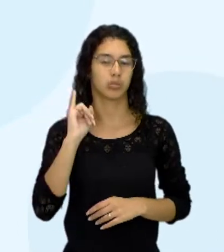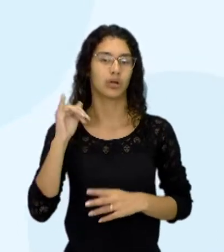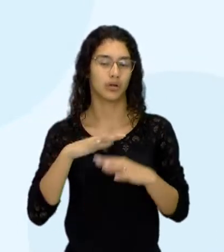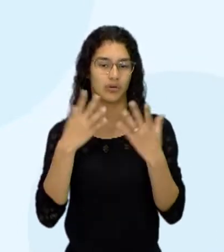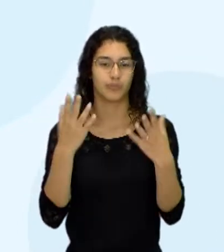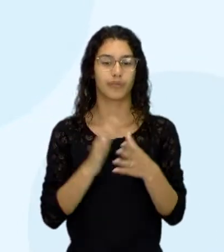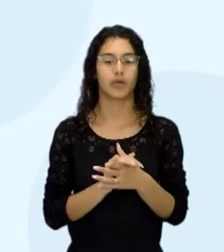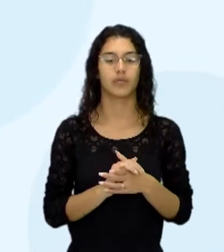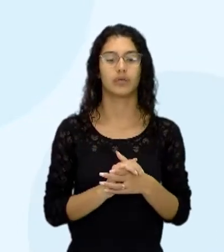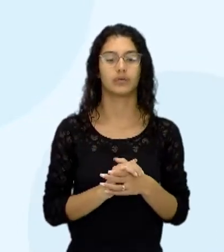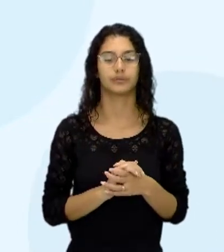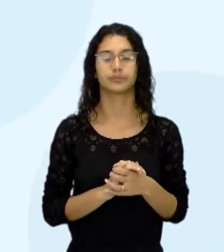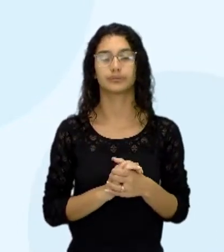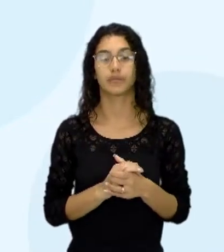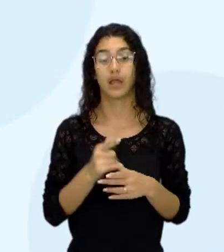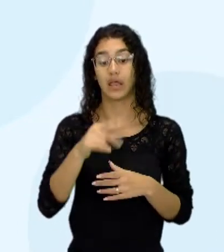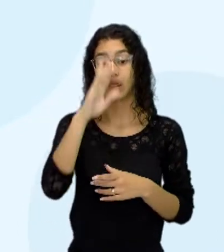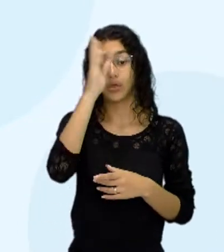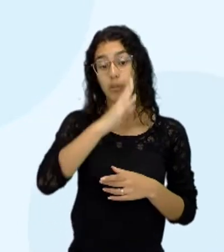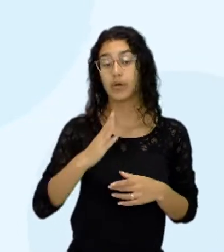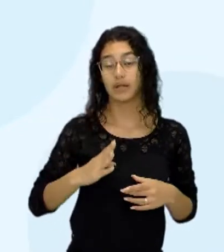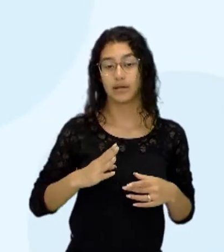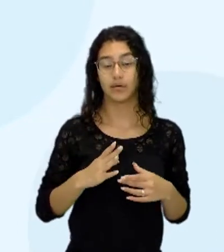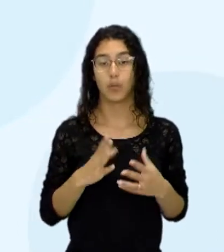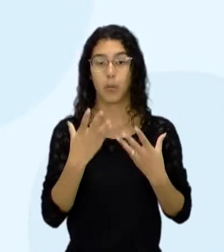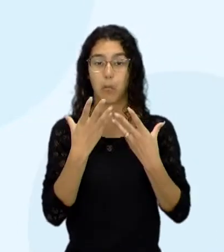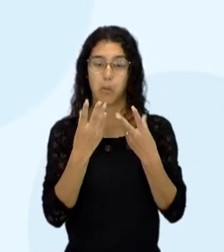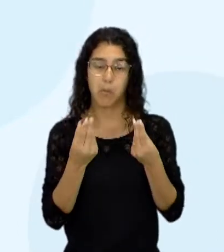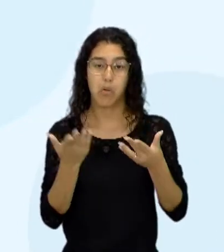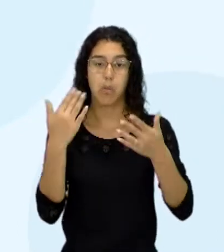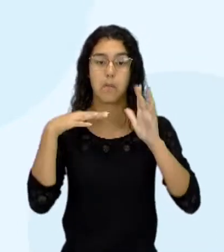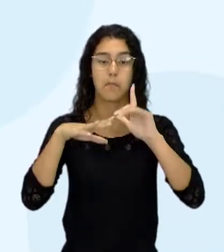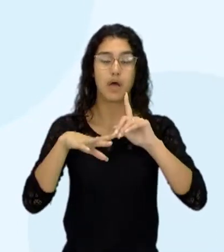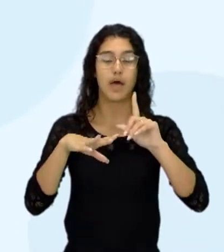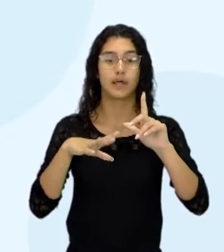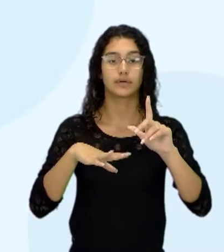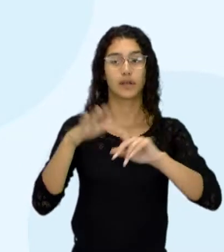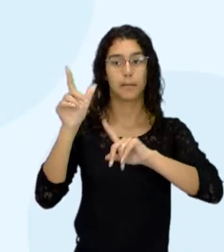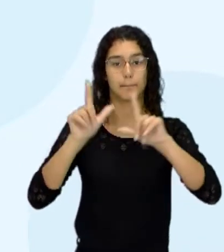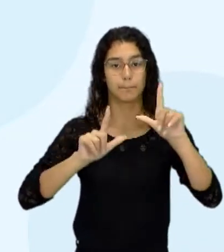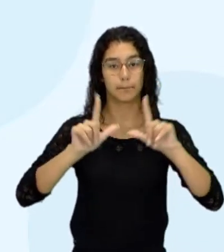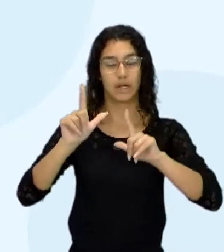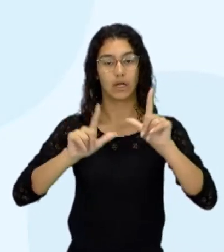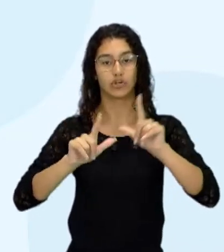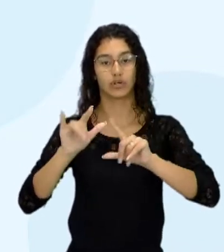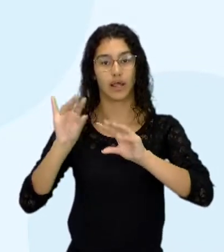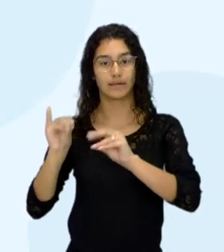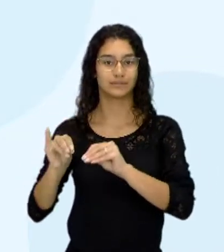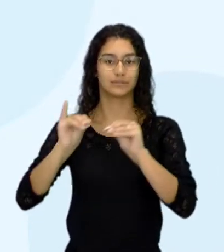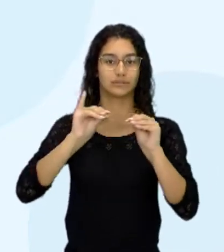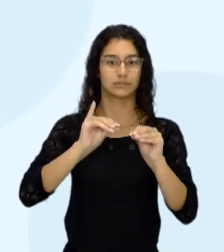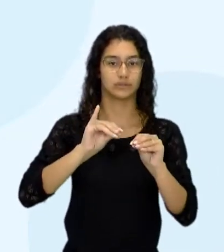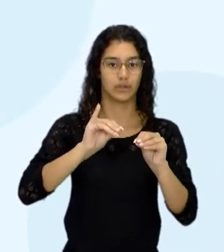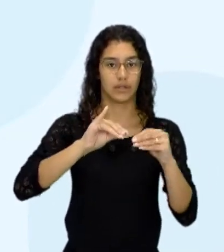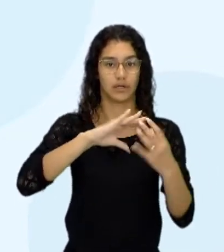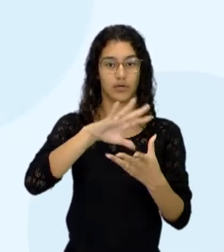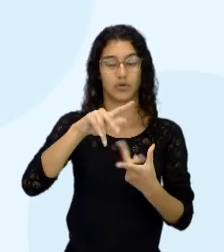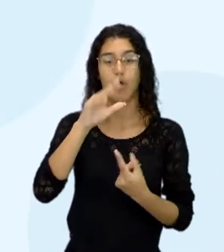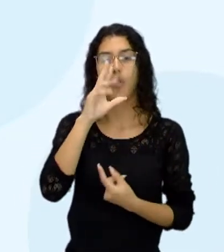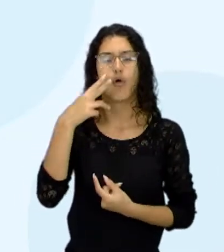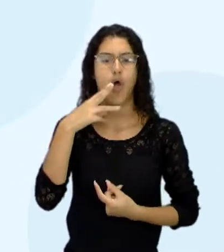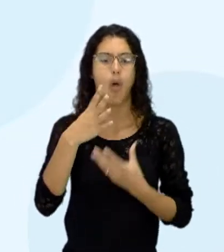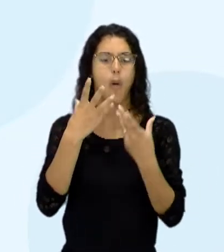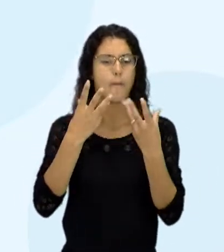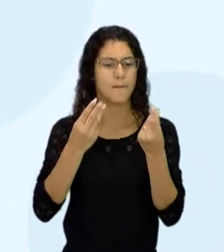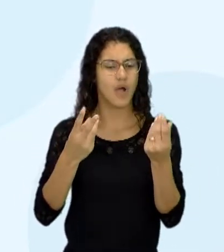Talvez não seja tão corriqueiro aqui no Brasil, mas na mídia internacional a gente vê muito falar sobre